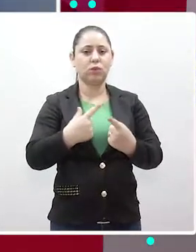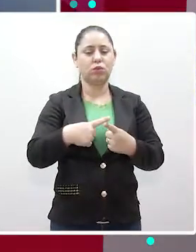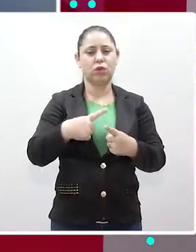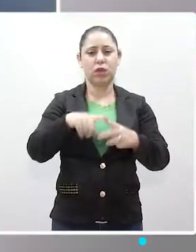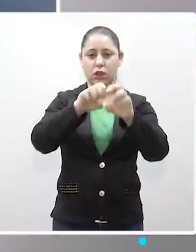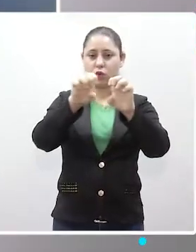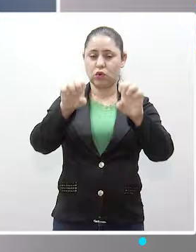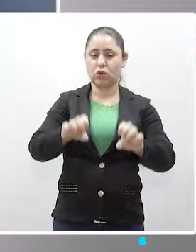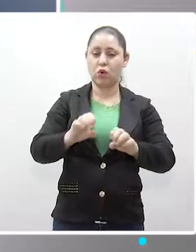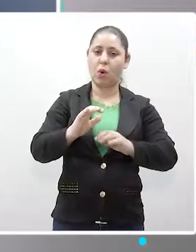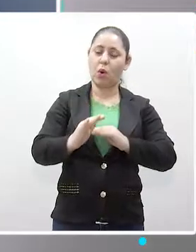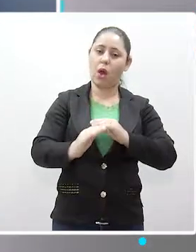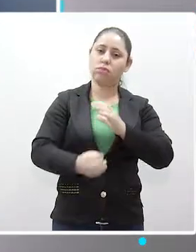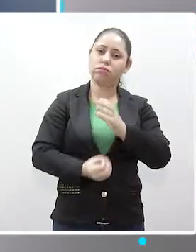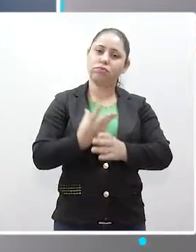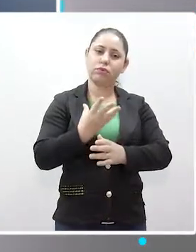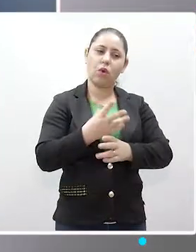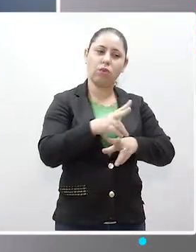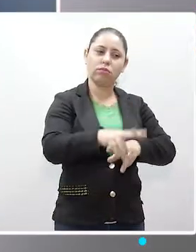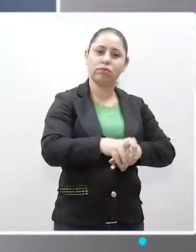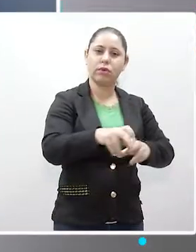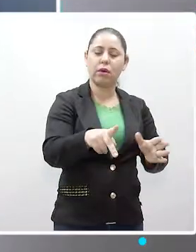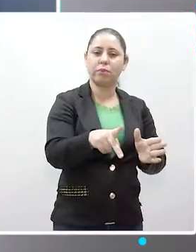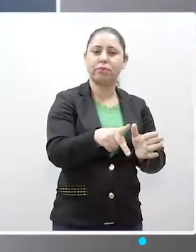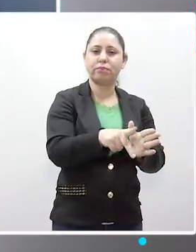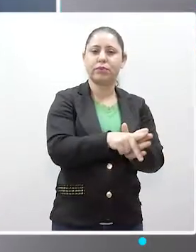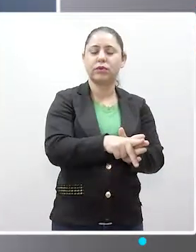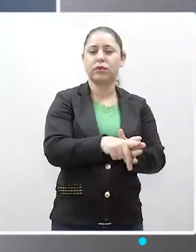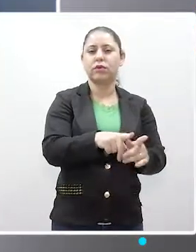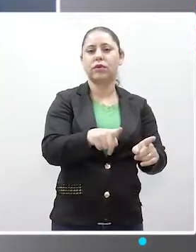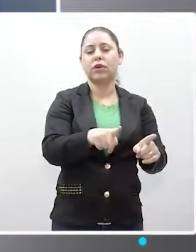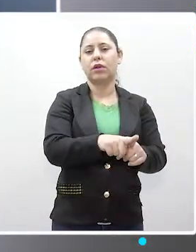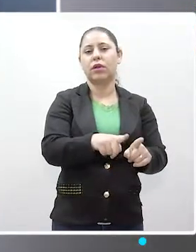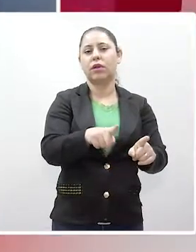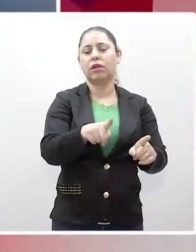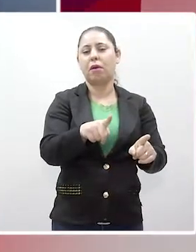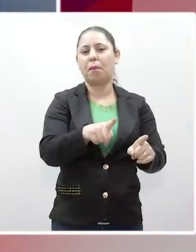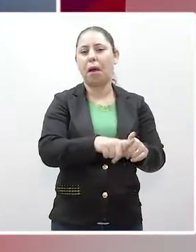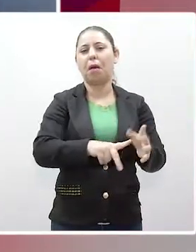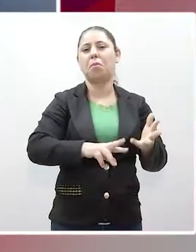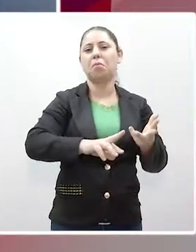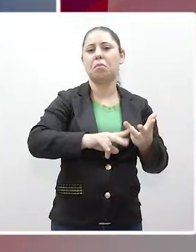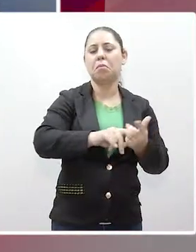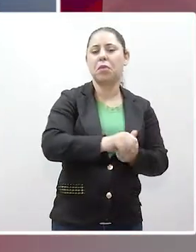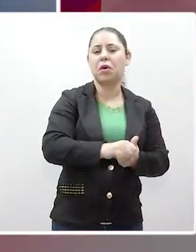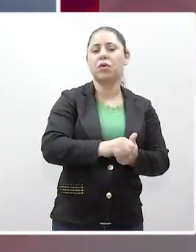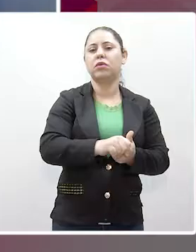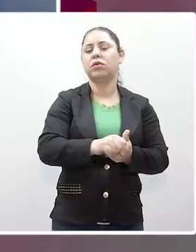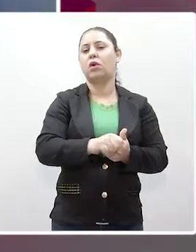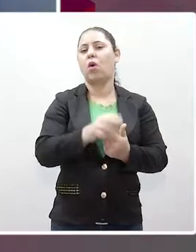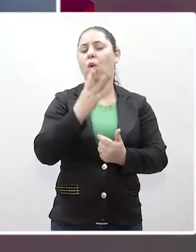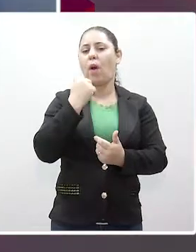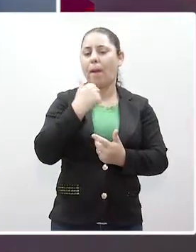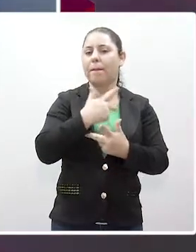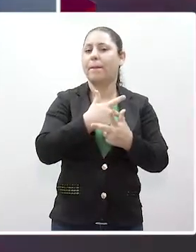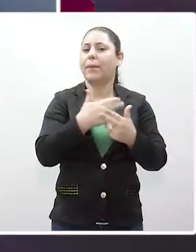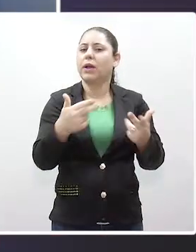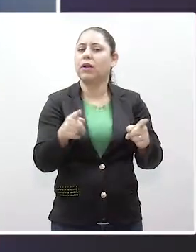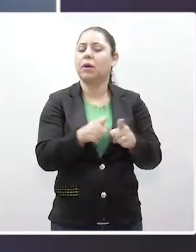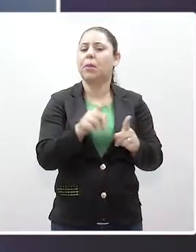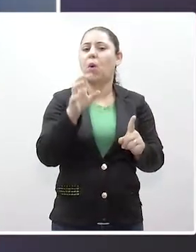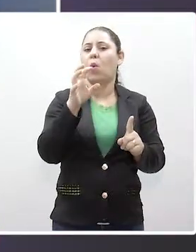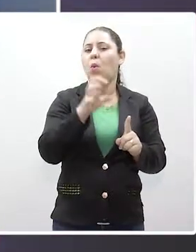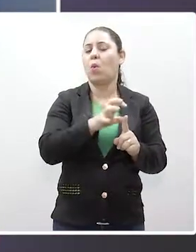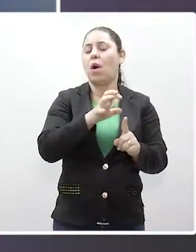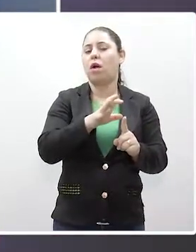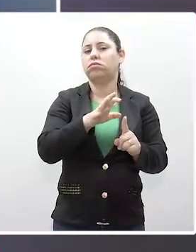da estrutura produtiva dele, que é mais ligada à produção de itens essenciais, commodities, alimentos, o impacto